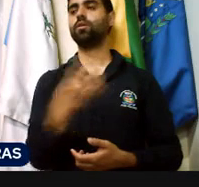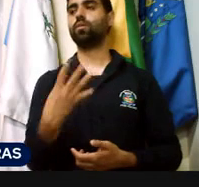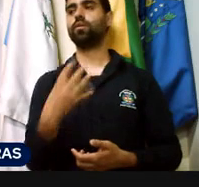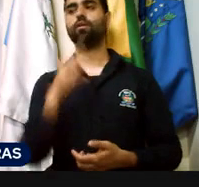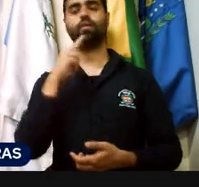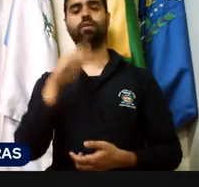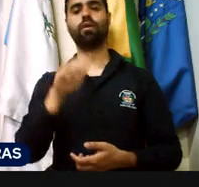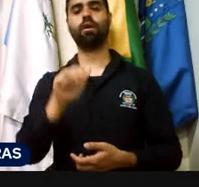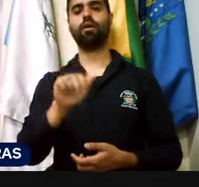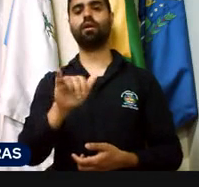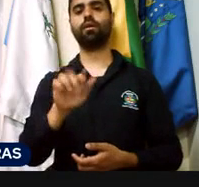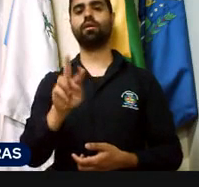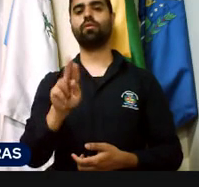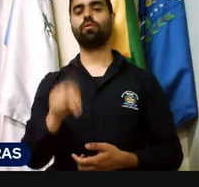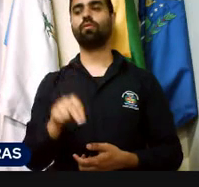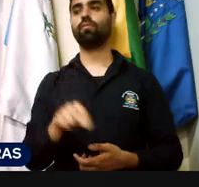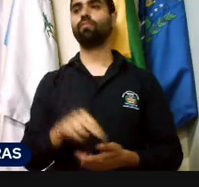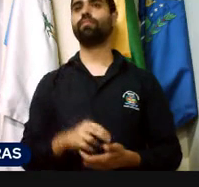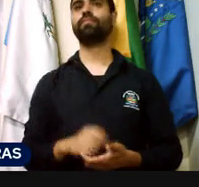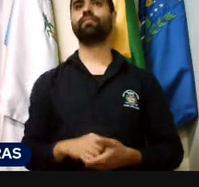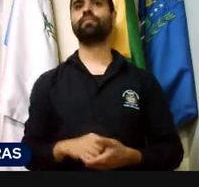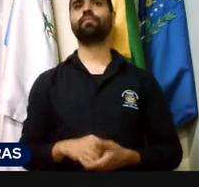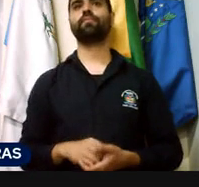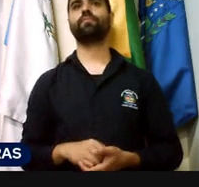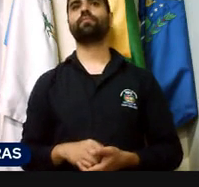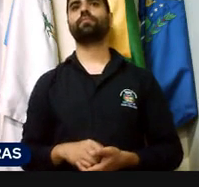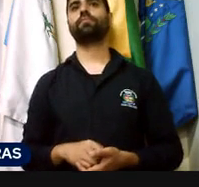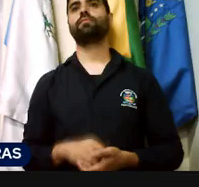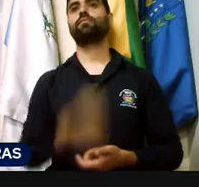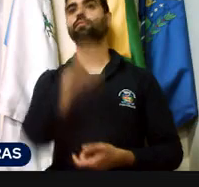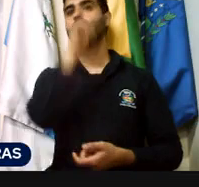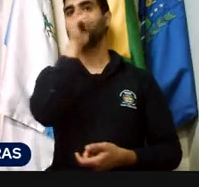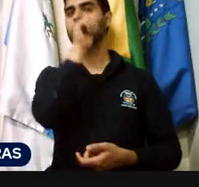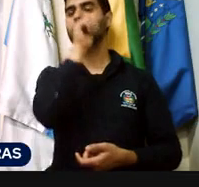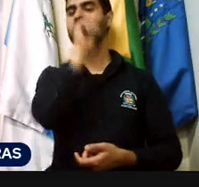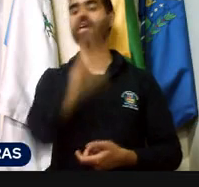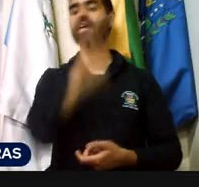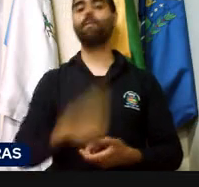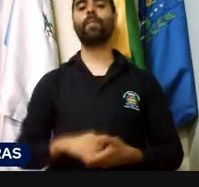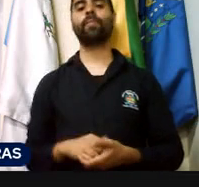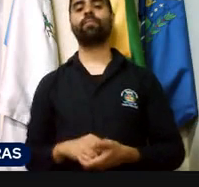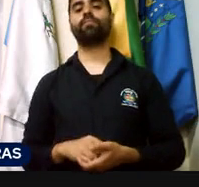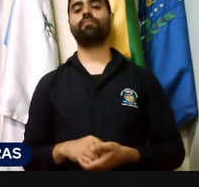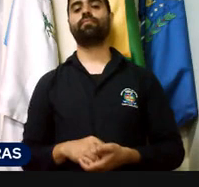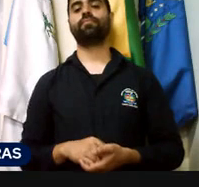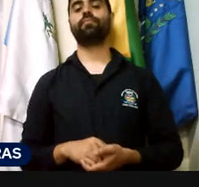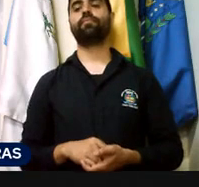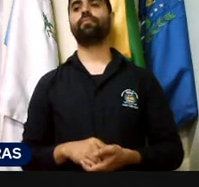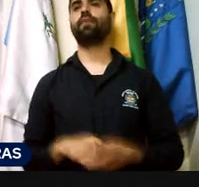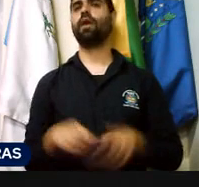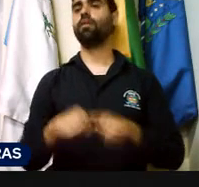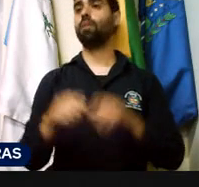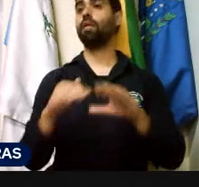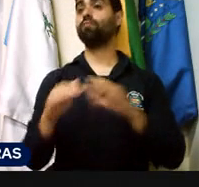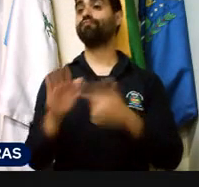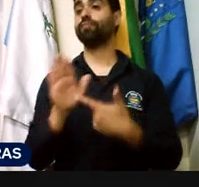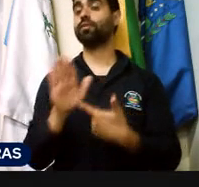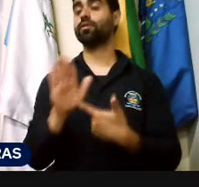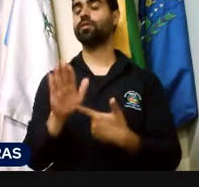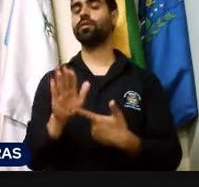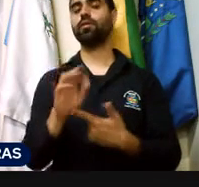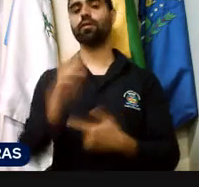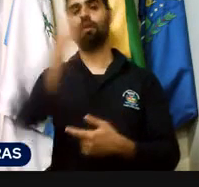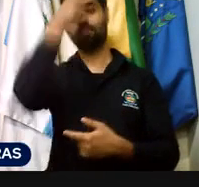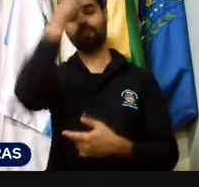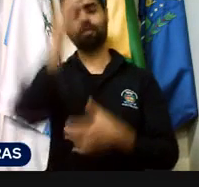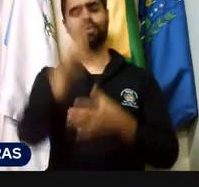Ailton Batista requer a Vossa Excelência, nos seus prerrogativas ouvido do outro plenário da forma regimental, o envio da presente indicação ao excelentíssimo